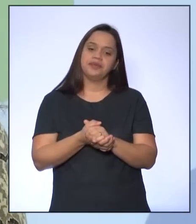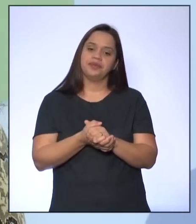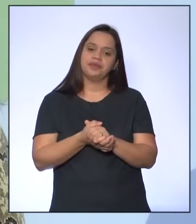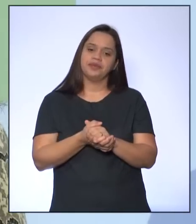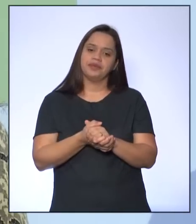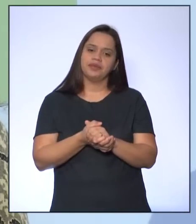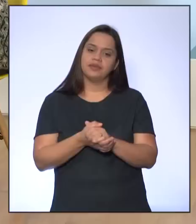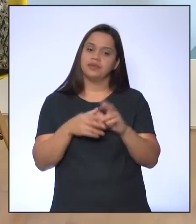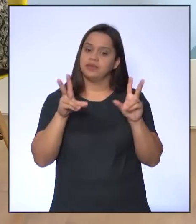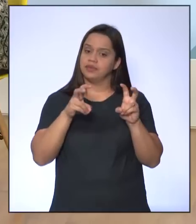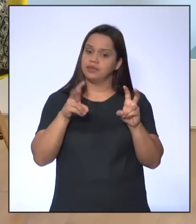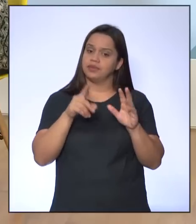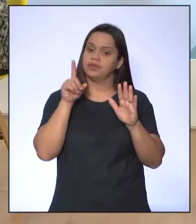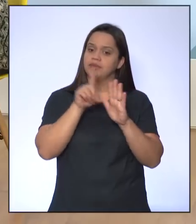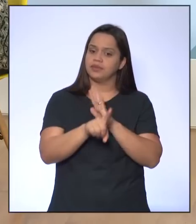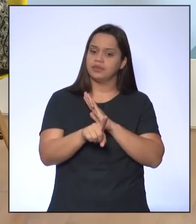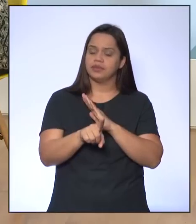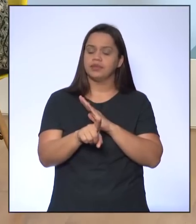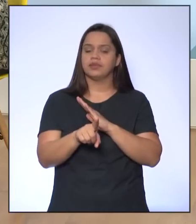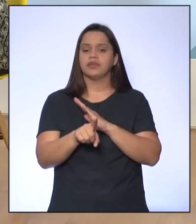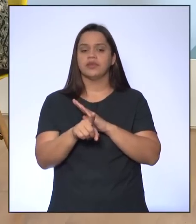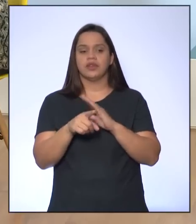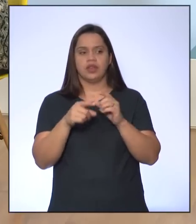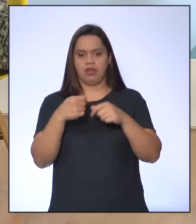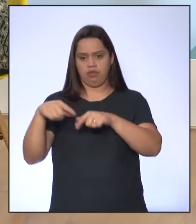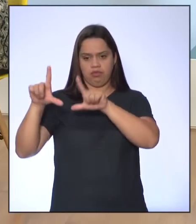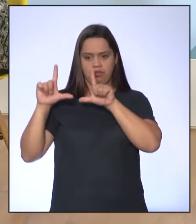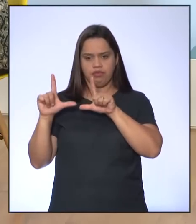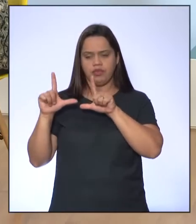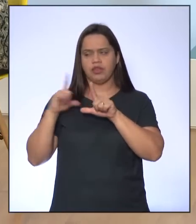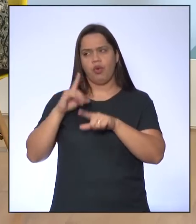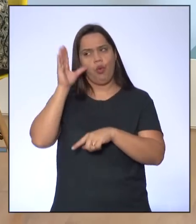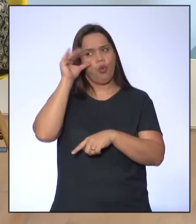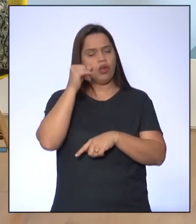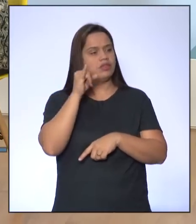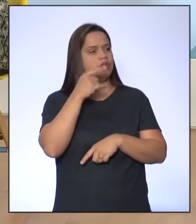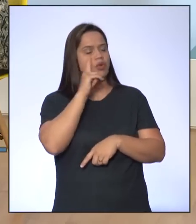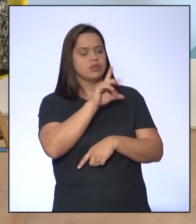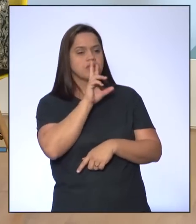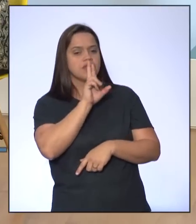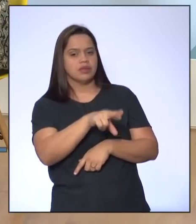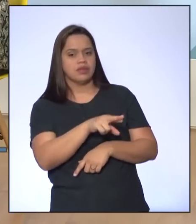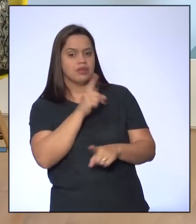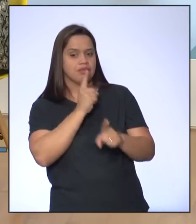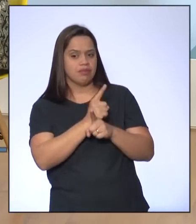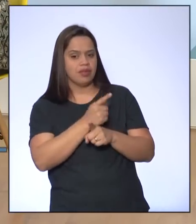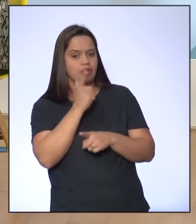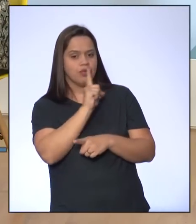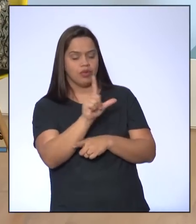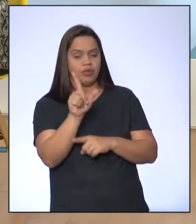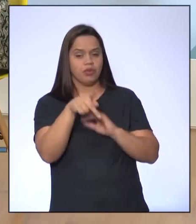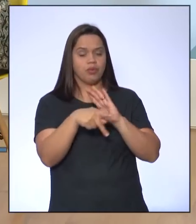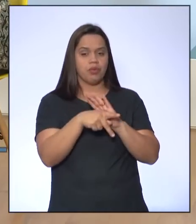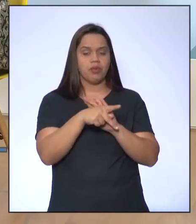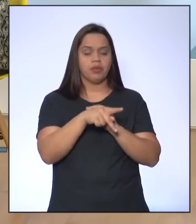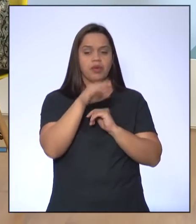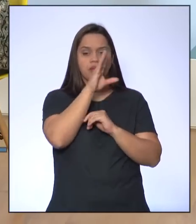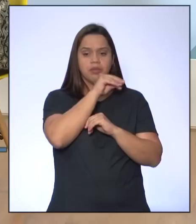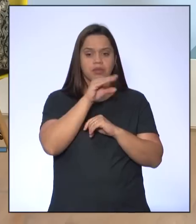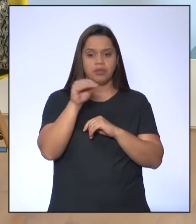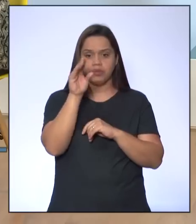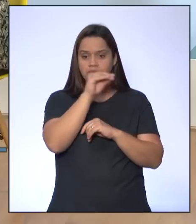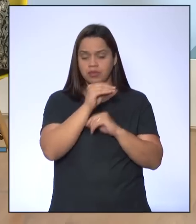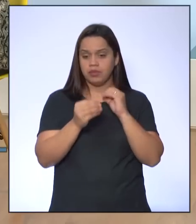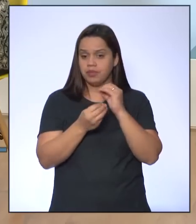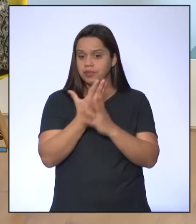a respeito da nossa pergunta, professora Paula, eu estou muito curiosa para saber se eles adivinharam qual a fonte oral que nós